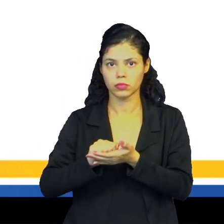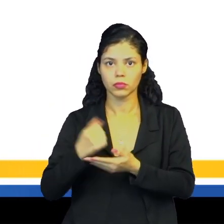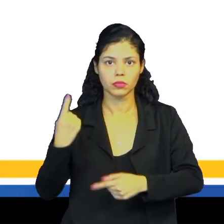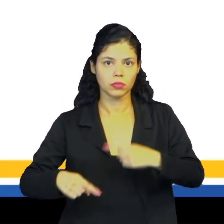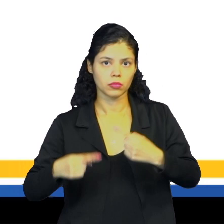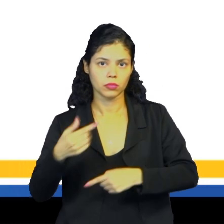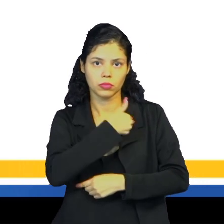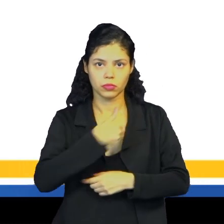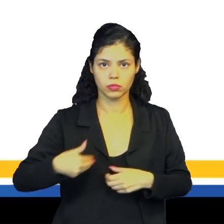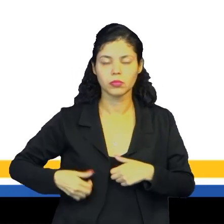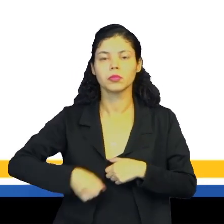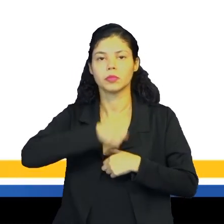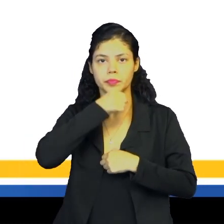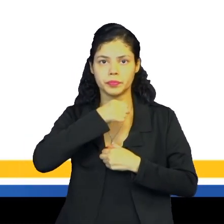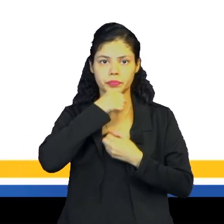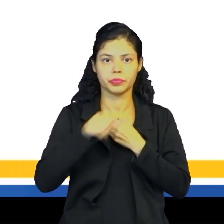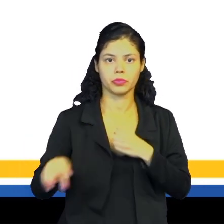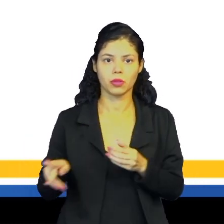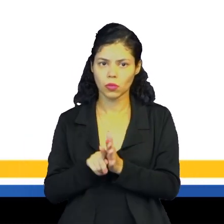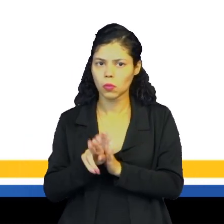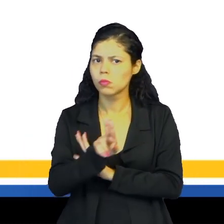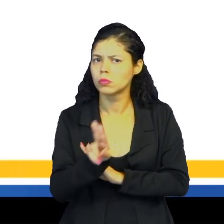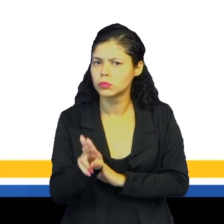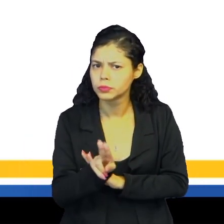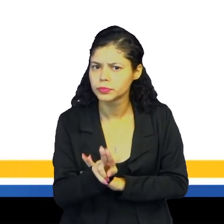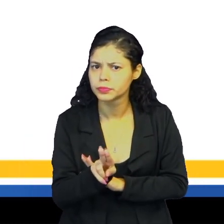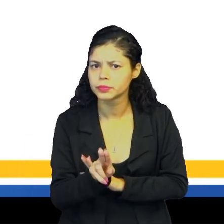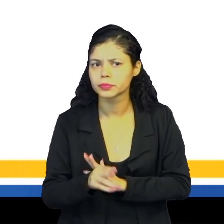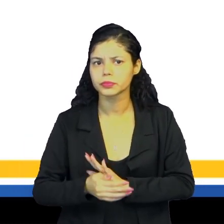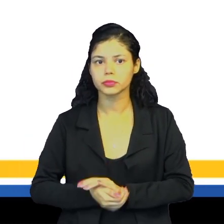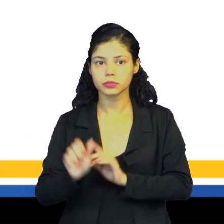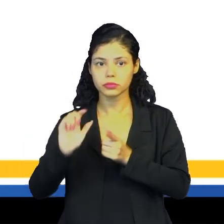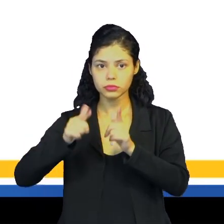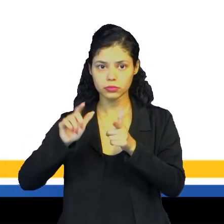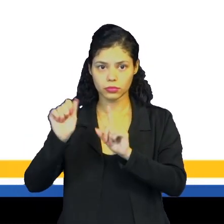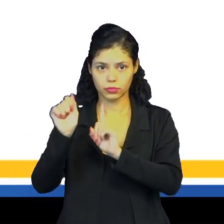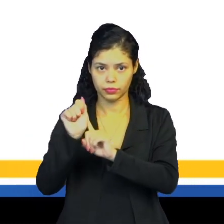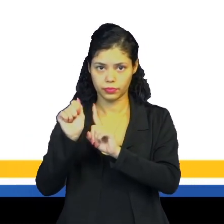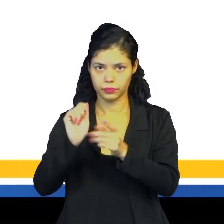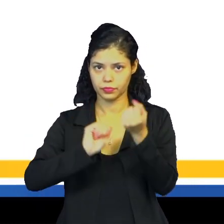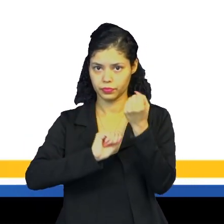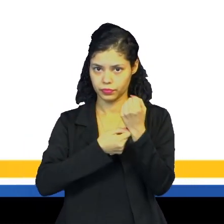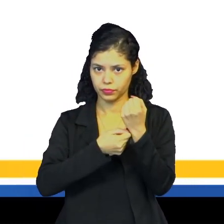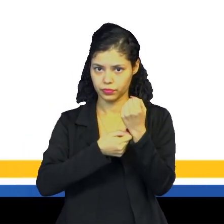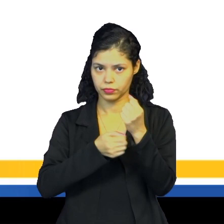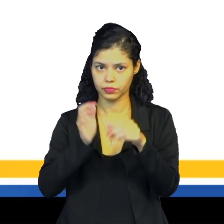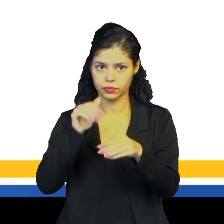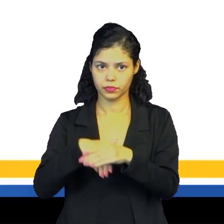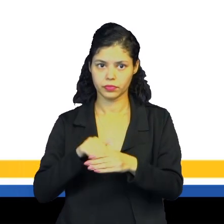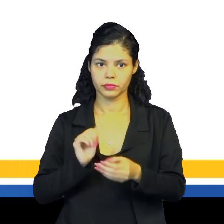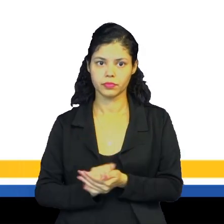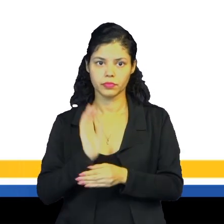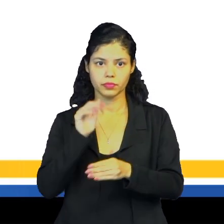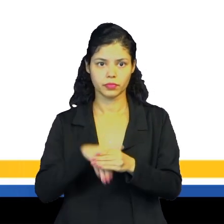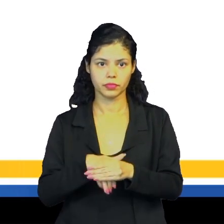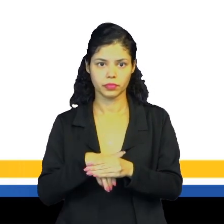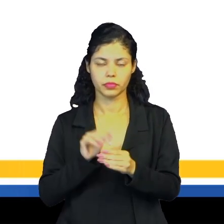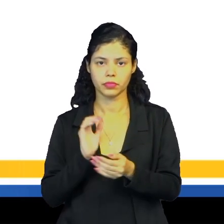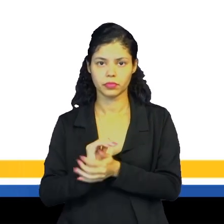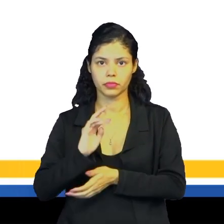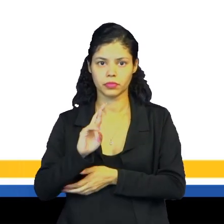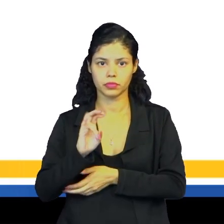da República Velha, denominada letra A, voto secreto. Letra B, voto